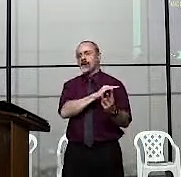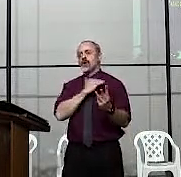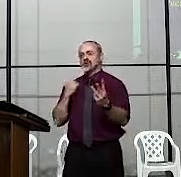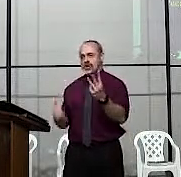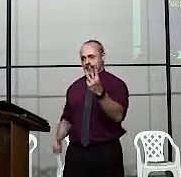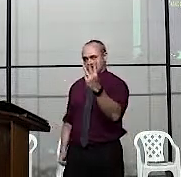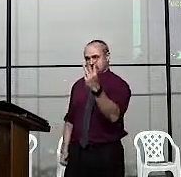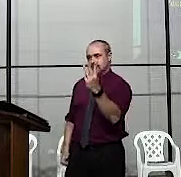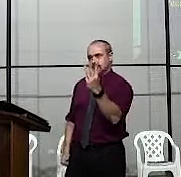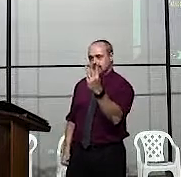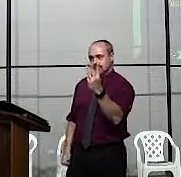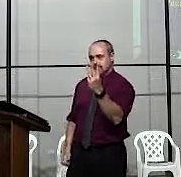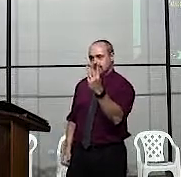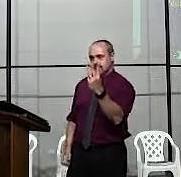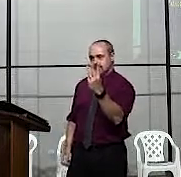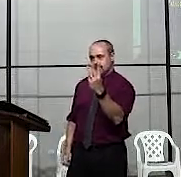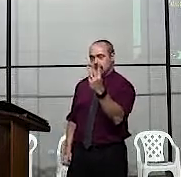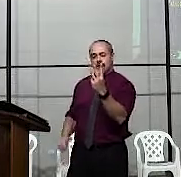e a morte.